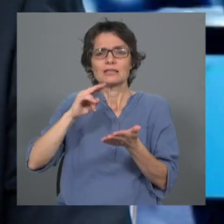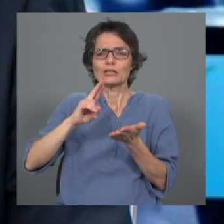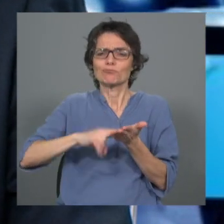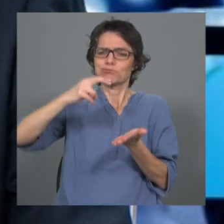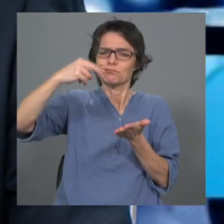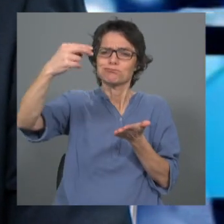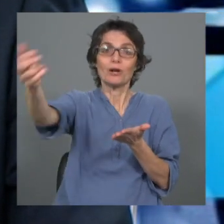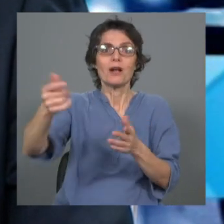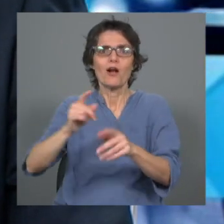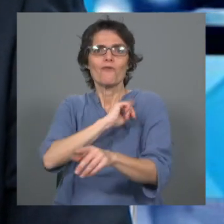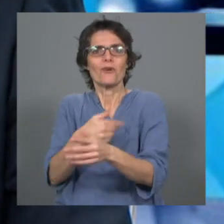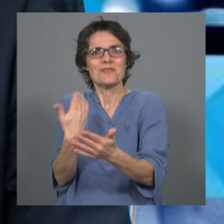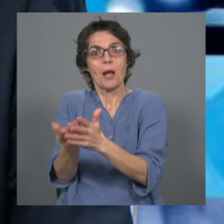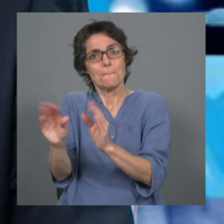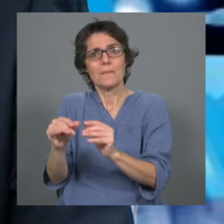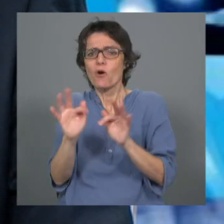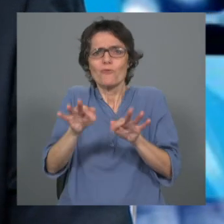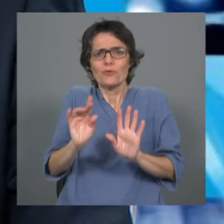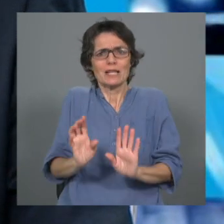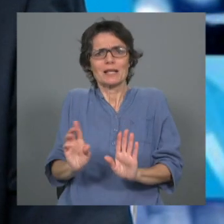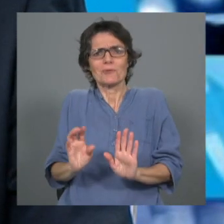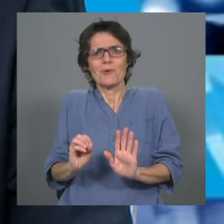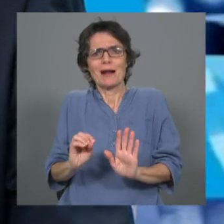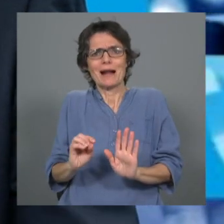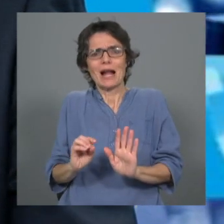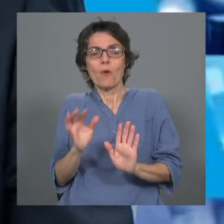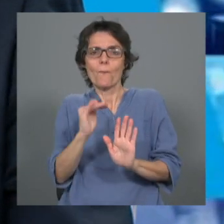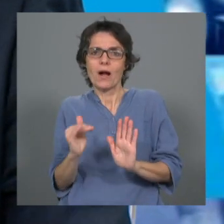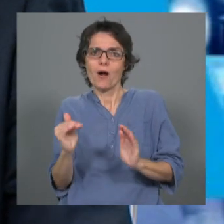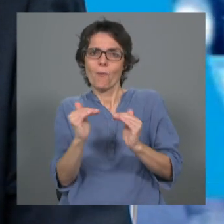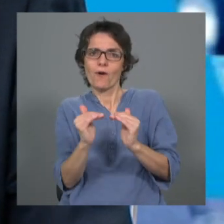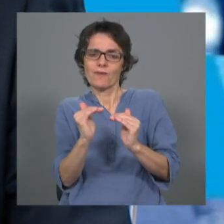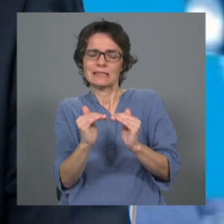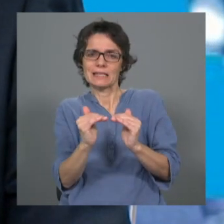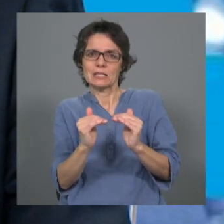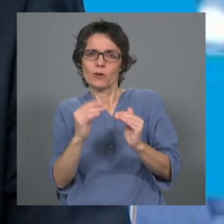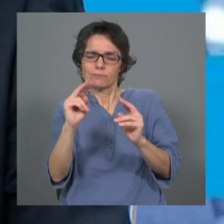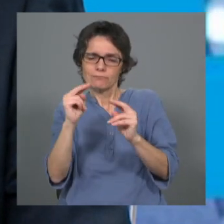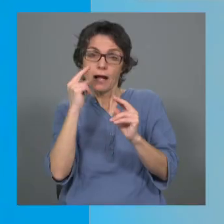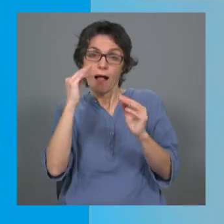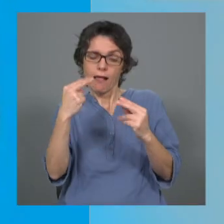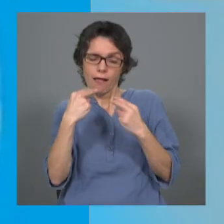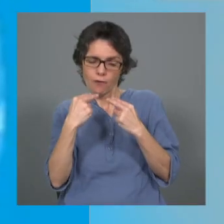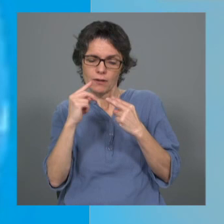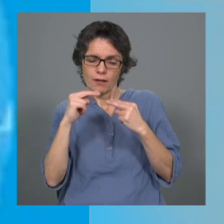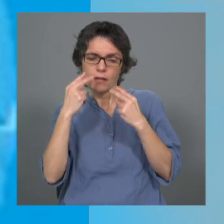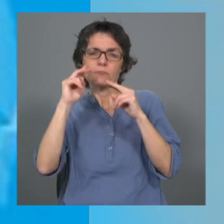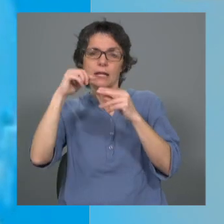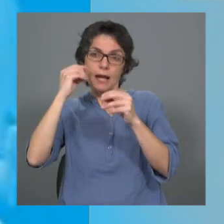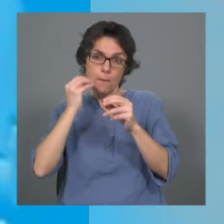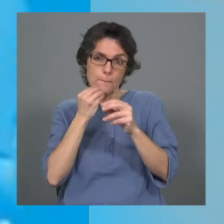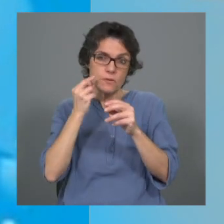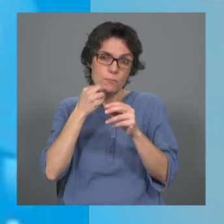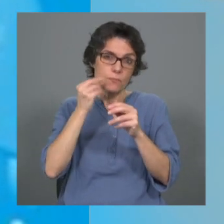seguinte, não é? Não é propriamente uma conclusão do sínodo, mas é uma etapa que nos lança para a seguinte. É necessário ir criando mecanismos para